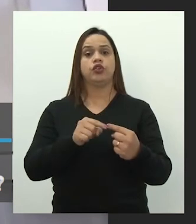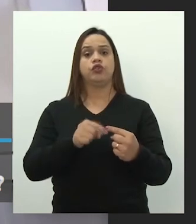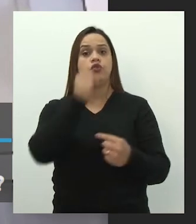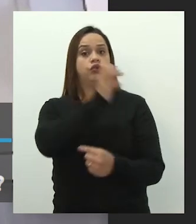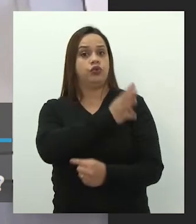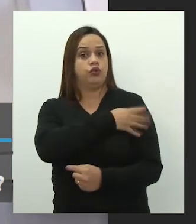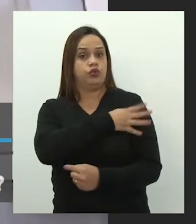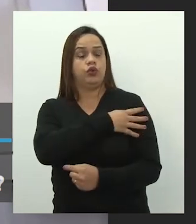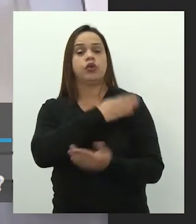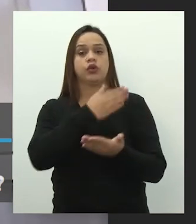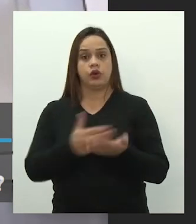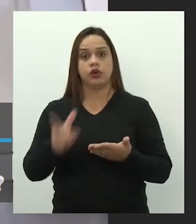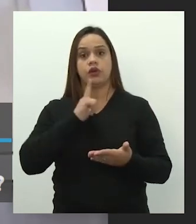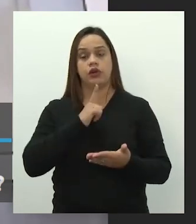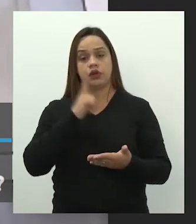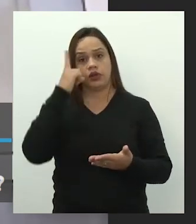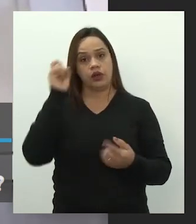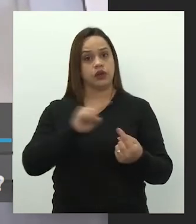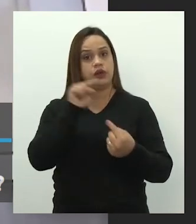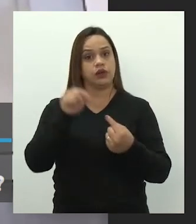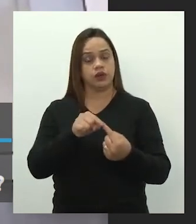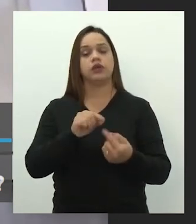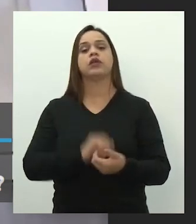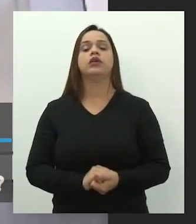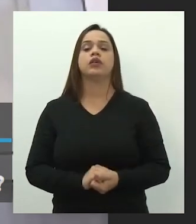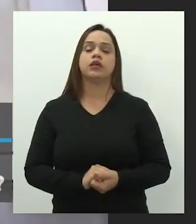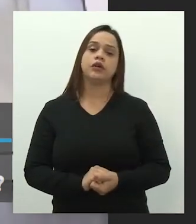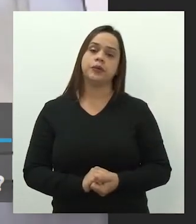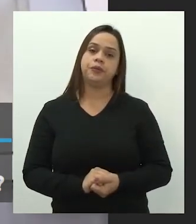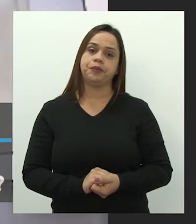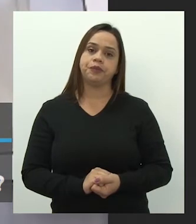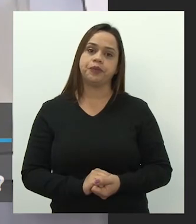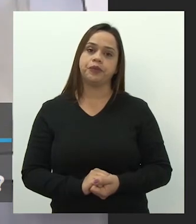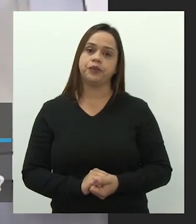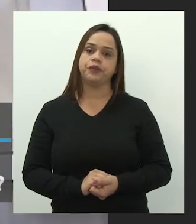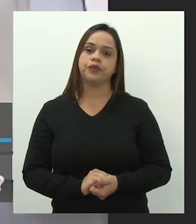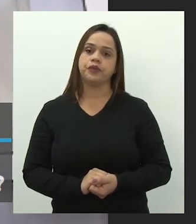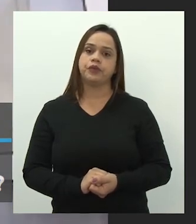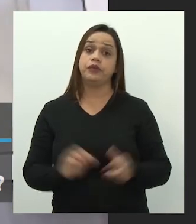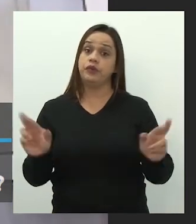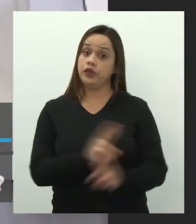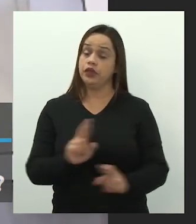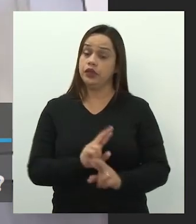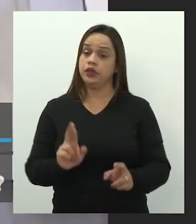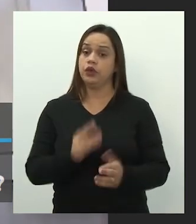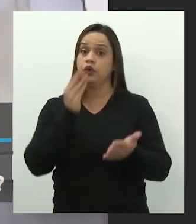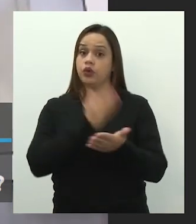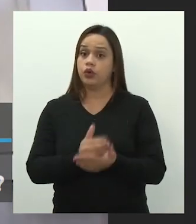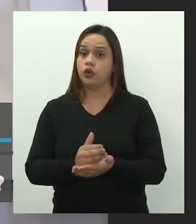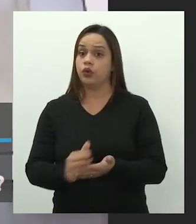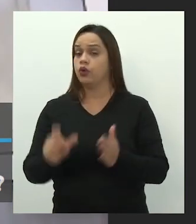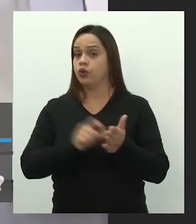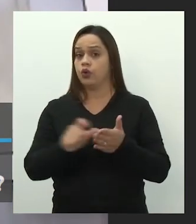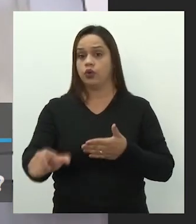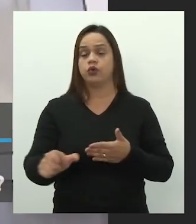ano do segmento, em relação, quando a gente olha para o